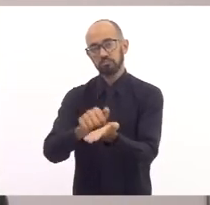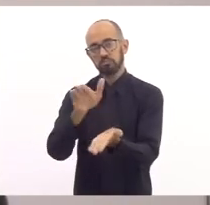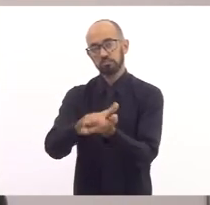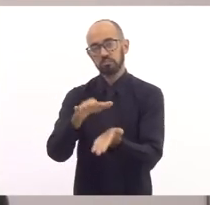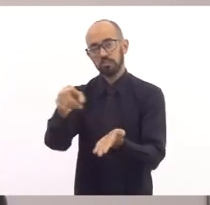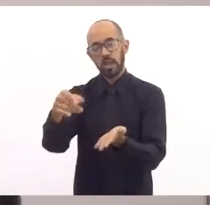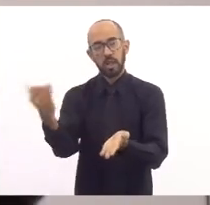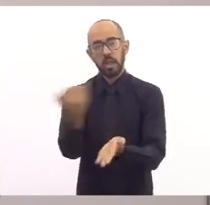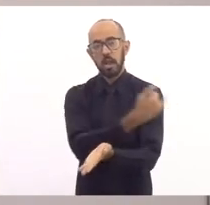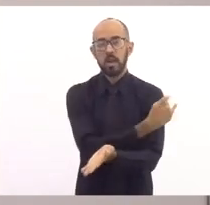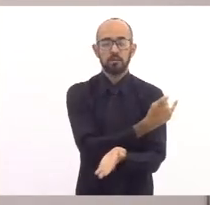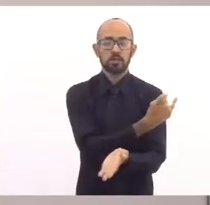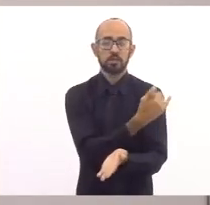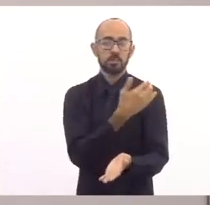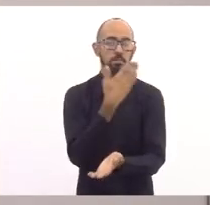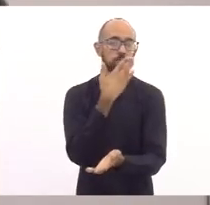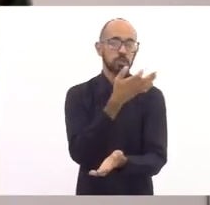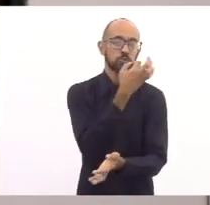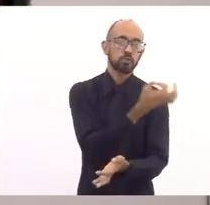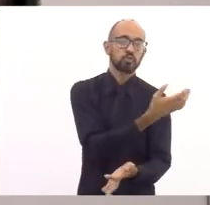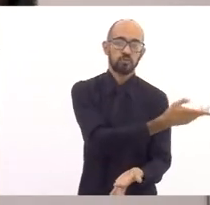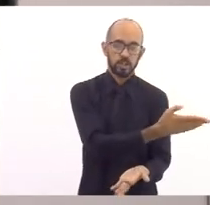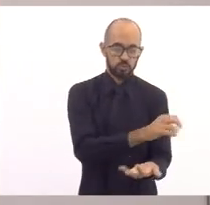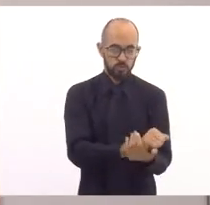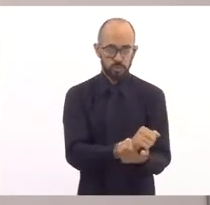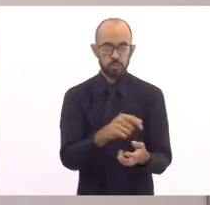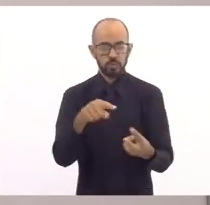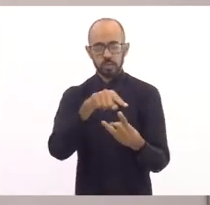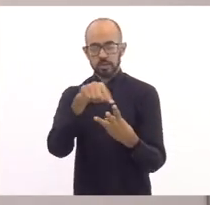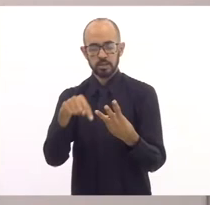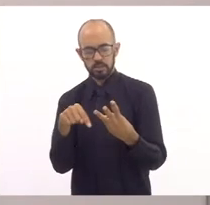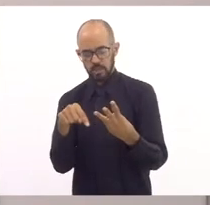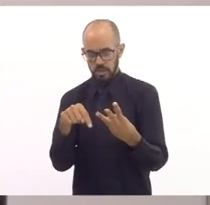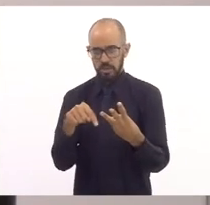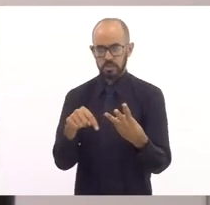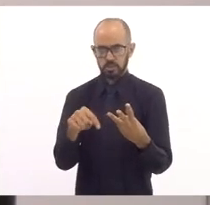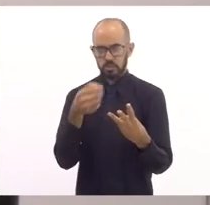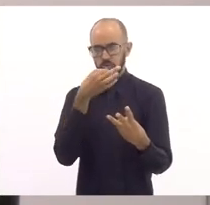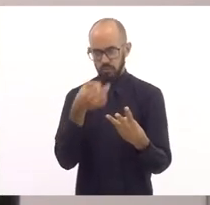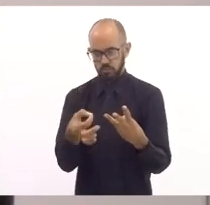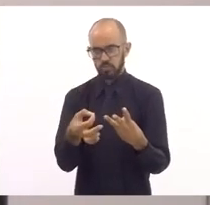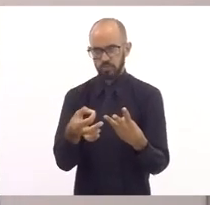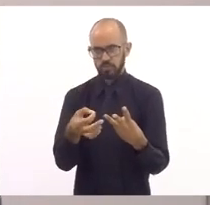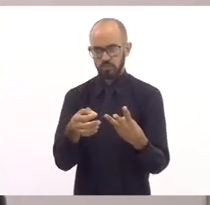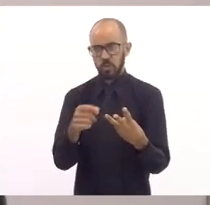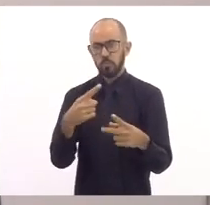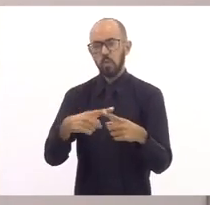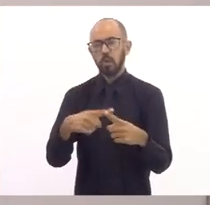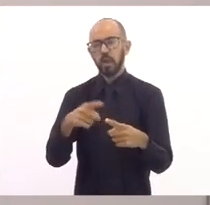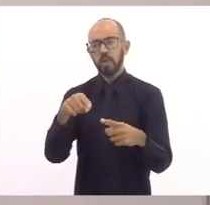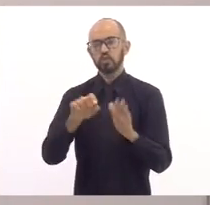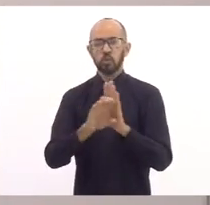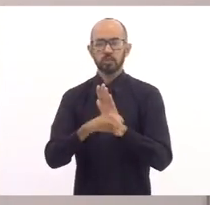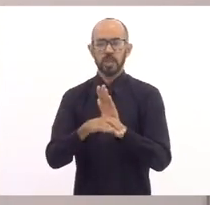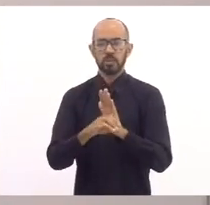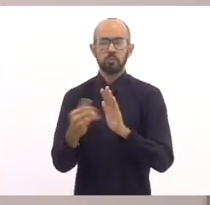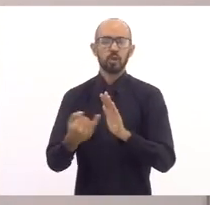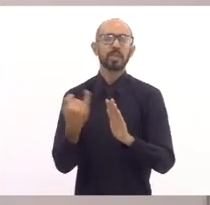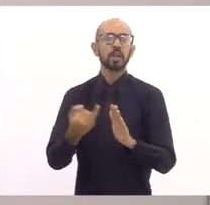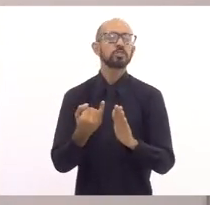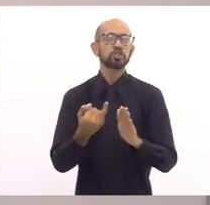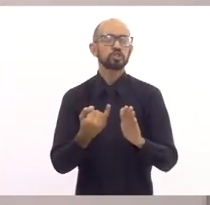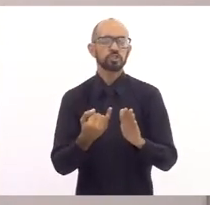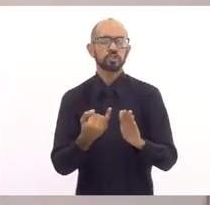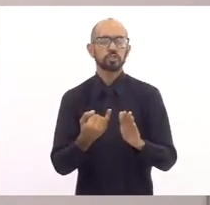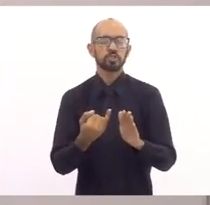contraditório. Então, tem essas três vertentes. E por que essa definição é importantíssima? Porque, se o